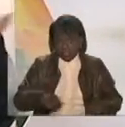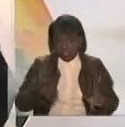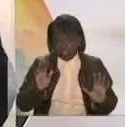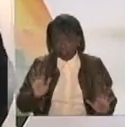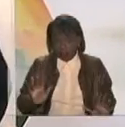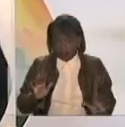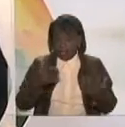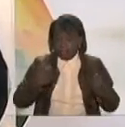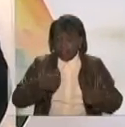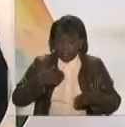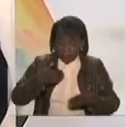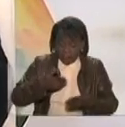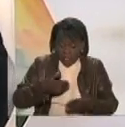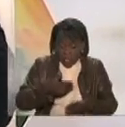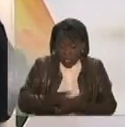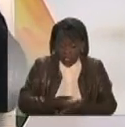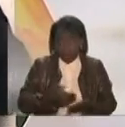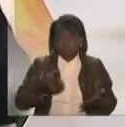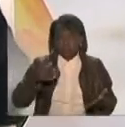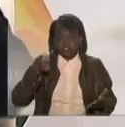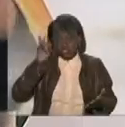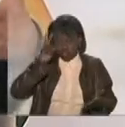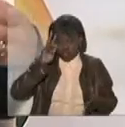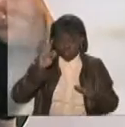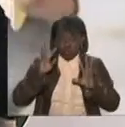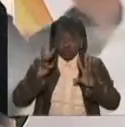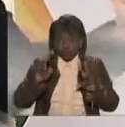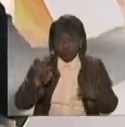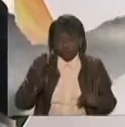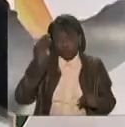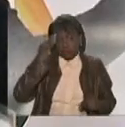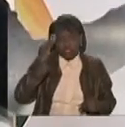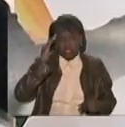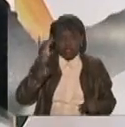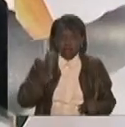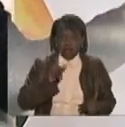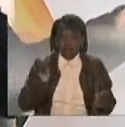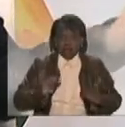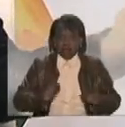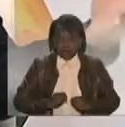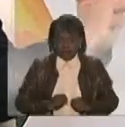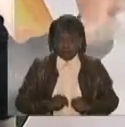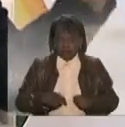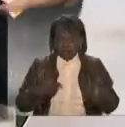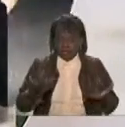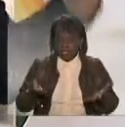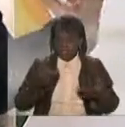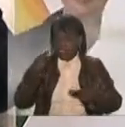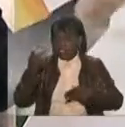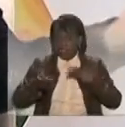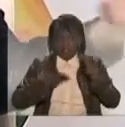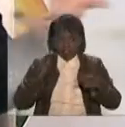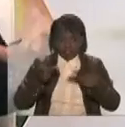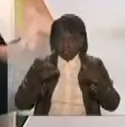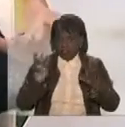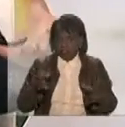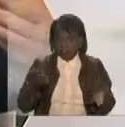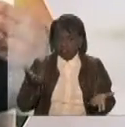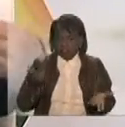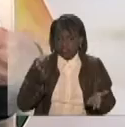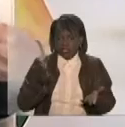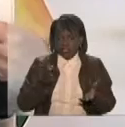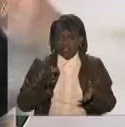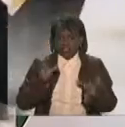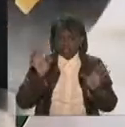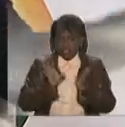só quando a gente chega bastante perto, né? E ouve toda a história e consegue entender. Né? E aí cai na falácia, como a gente cai na falácia